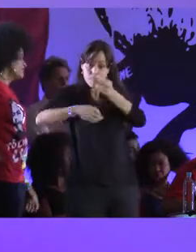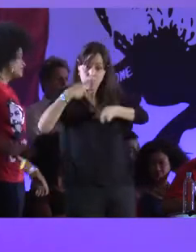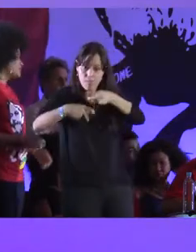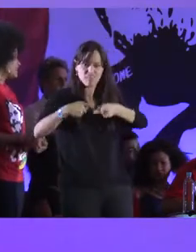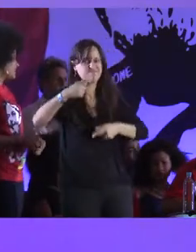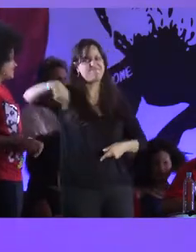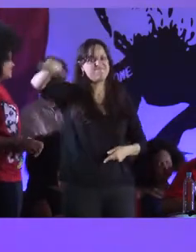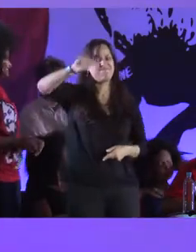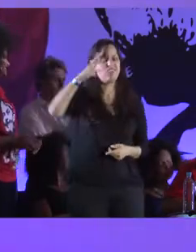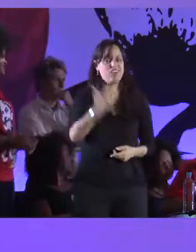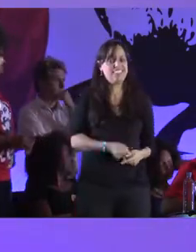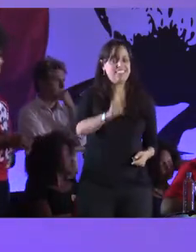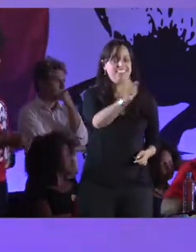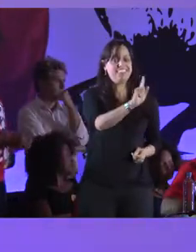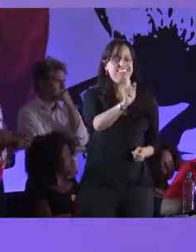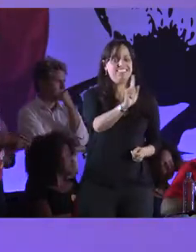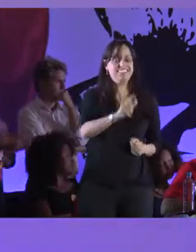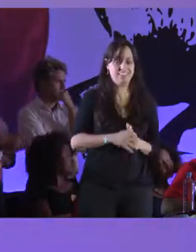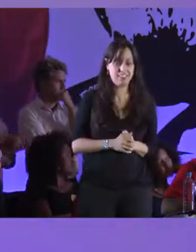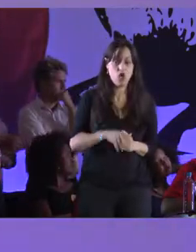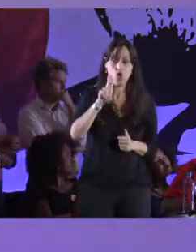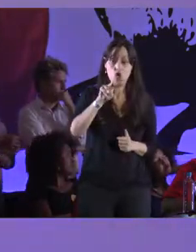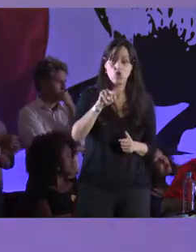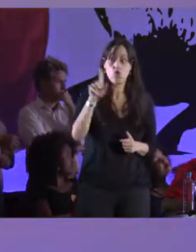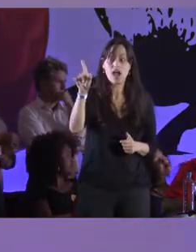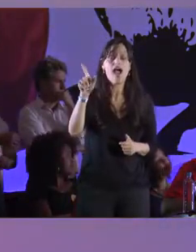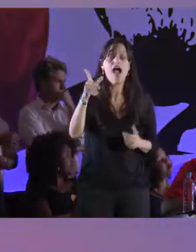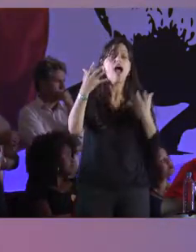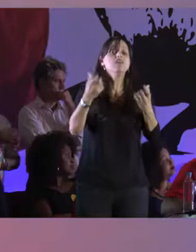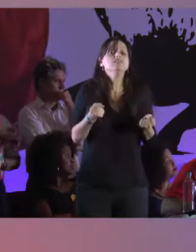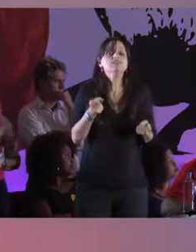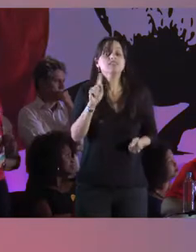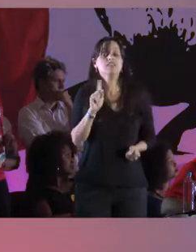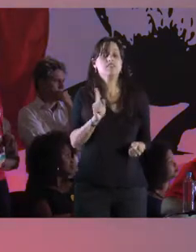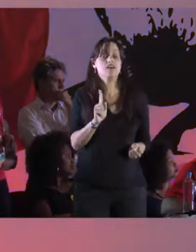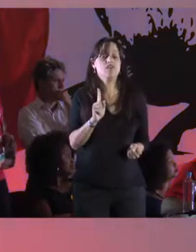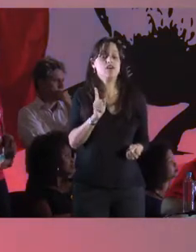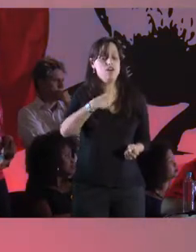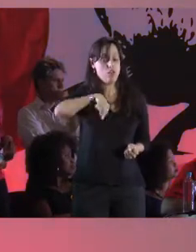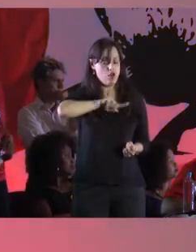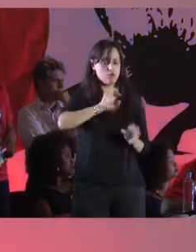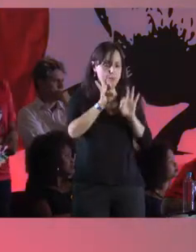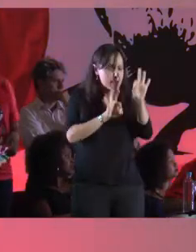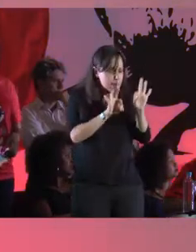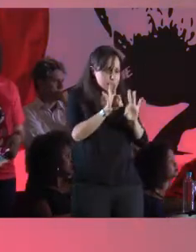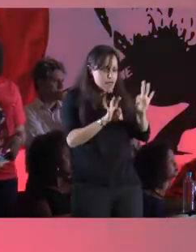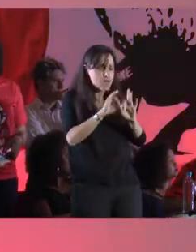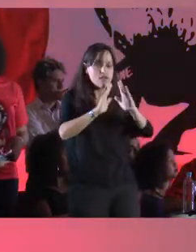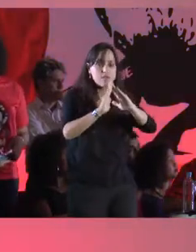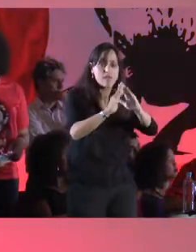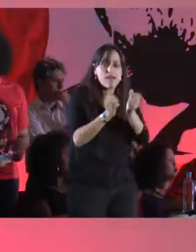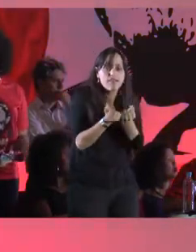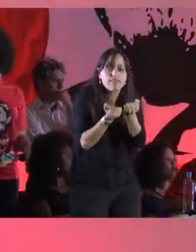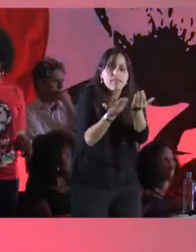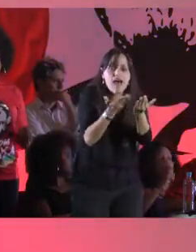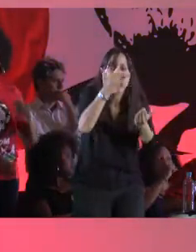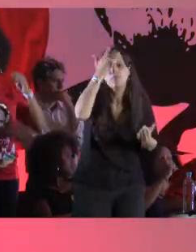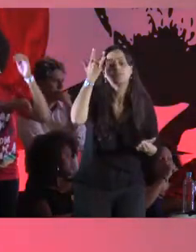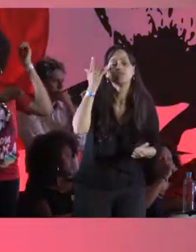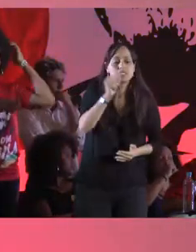Nunca perdoaram você fazer um plano habitacional dando subsídio para as pessoas que ganhavam até um salário